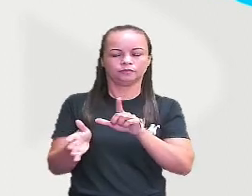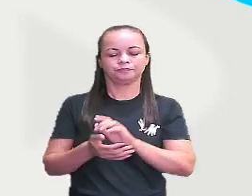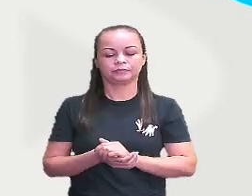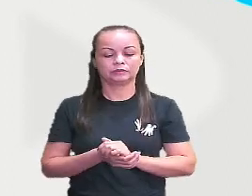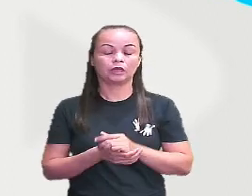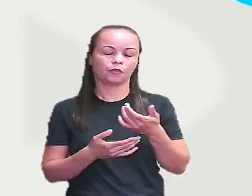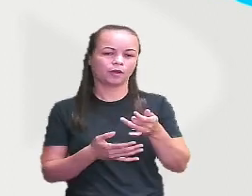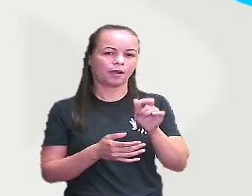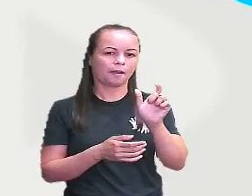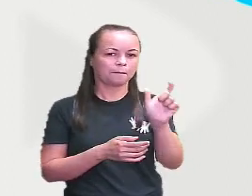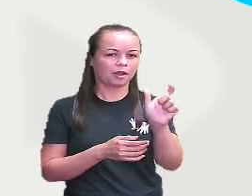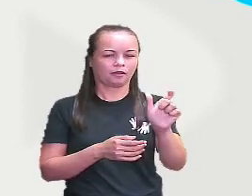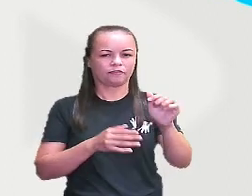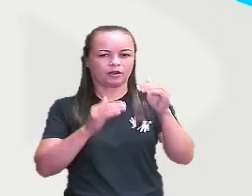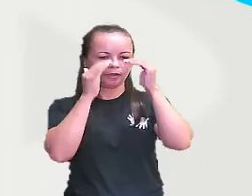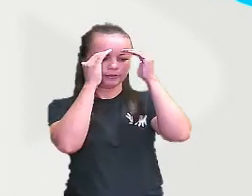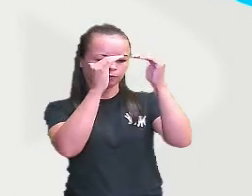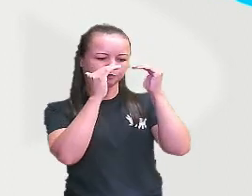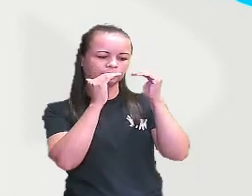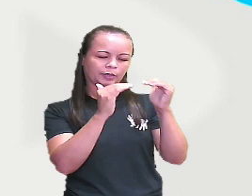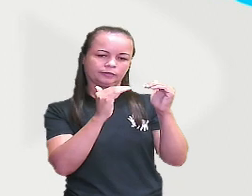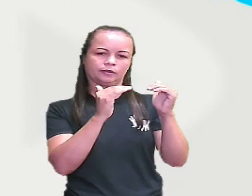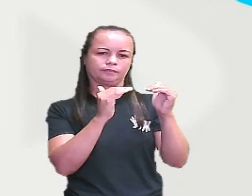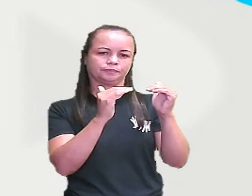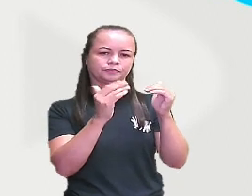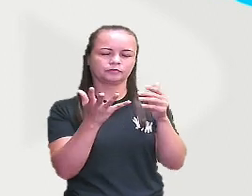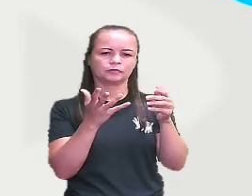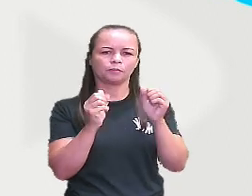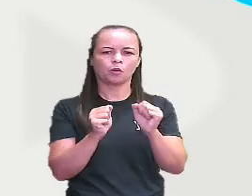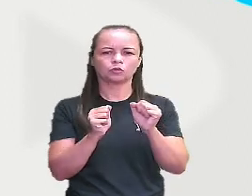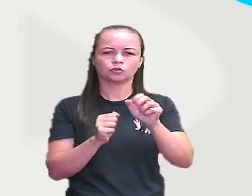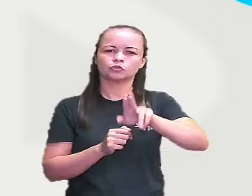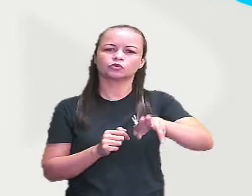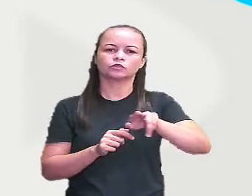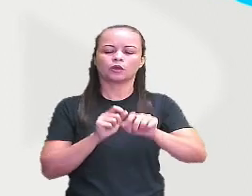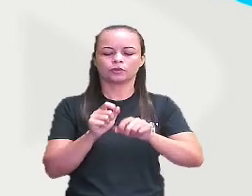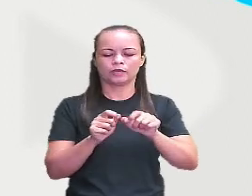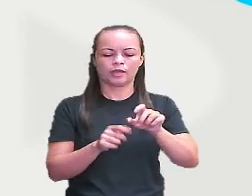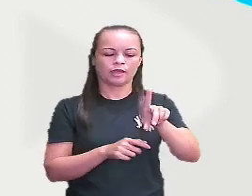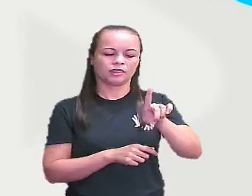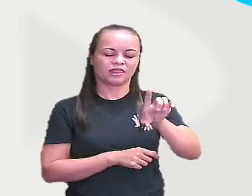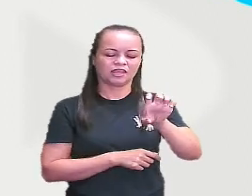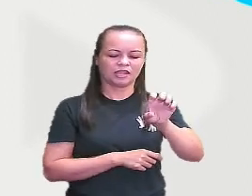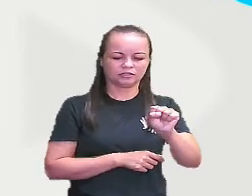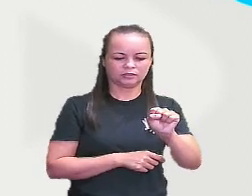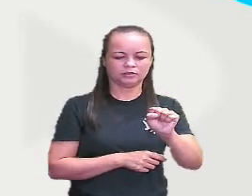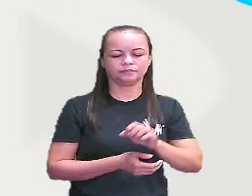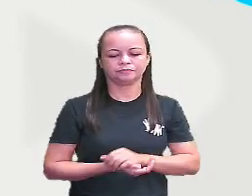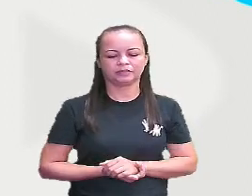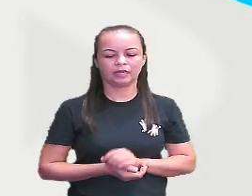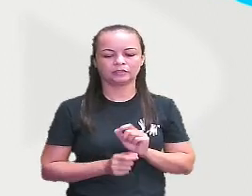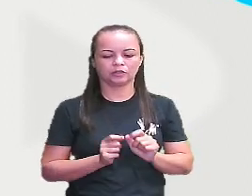respeitar. Eu posso formar o antônimo colocando aí o prefixo des, né? No caso,